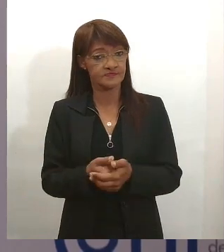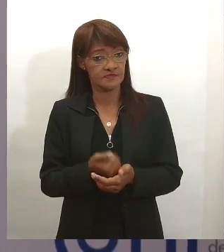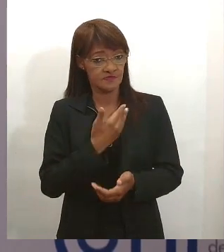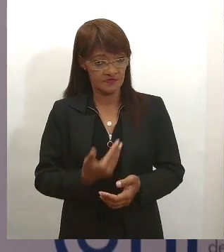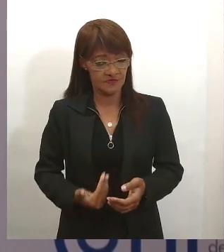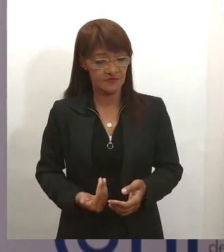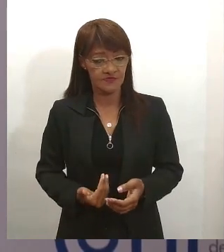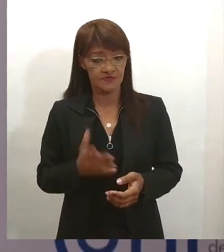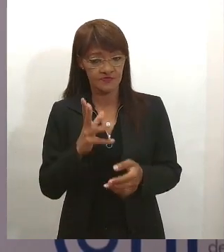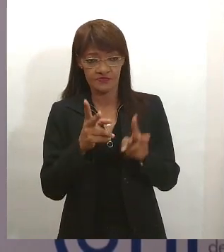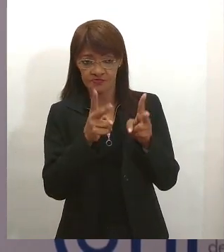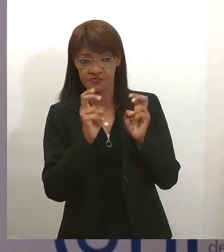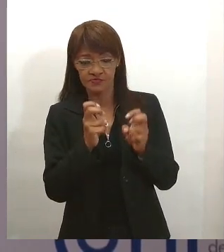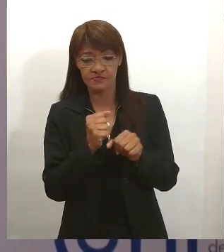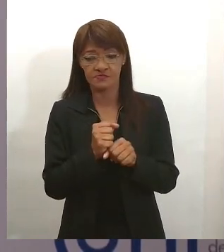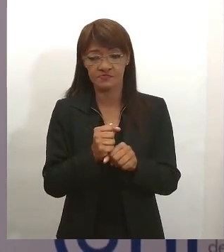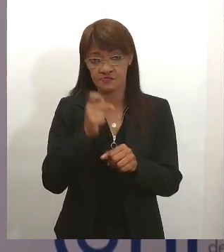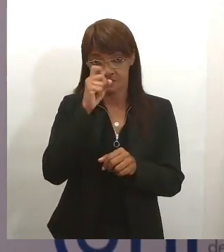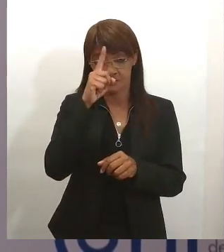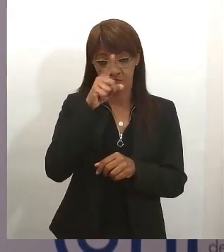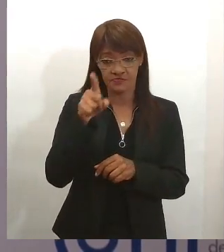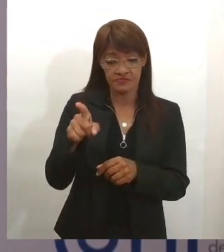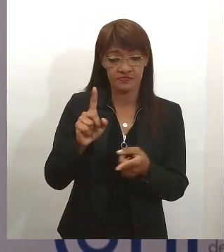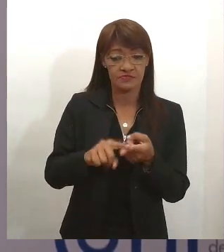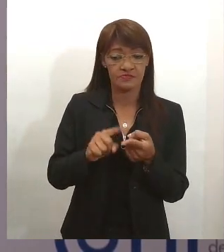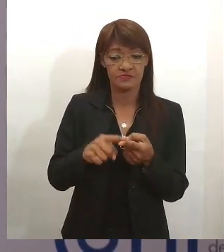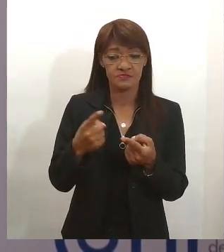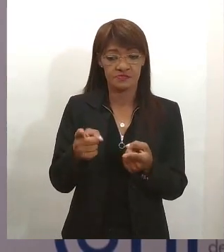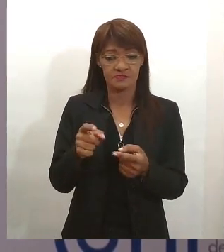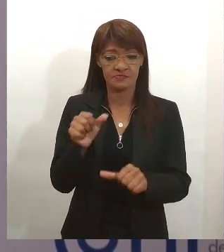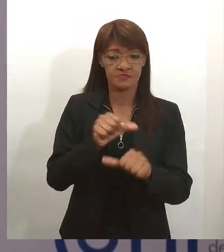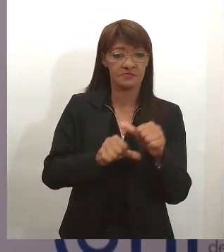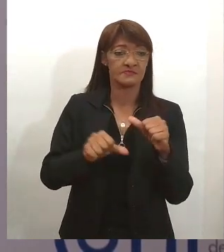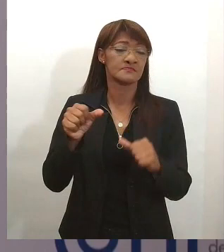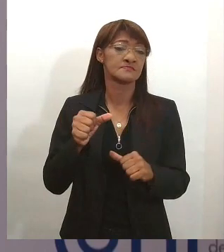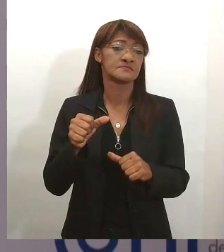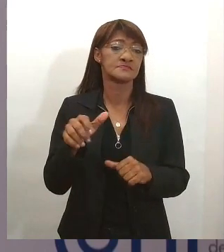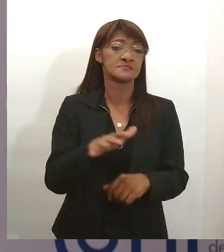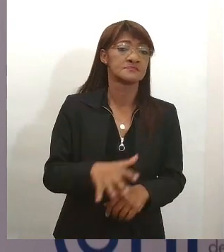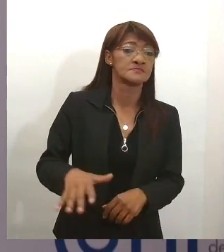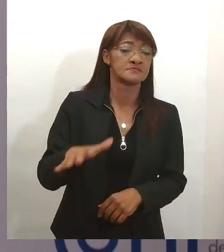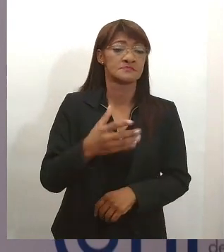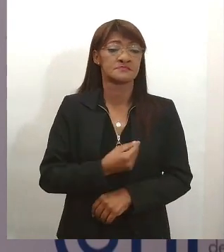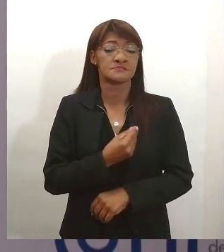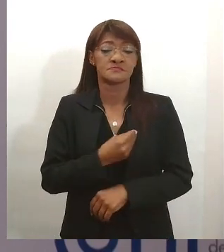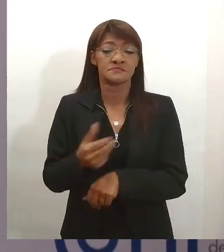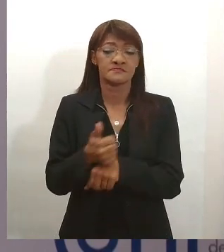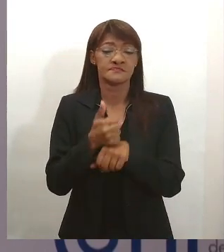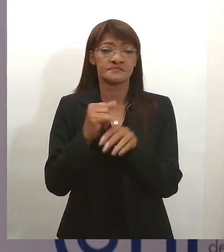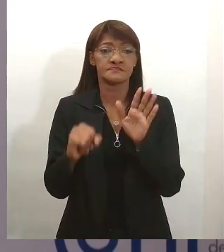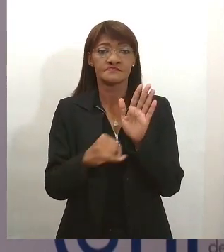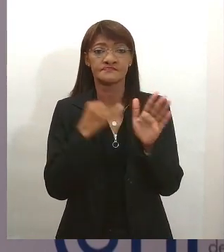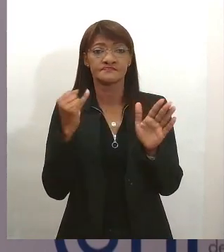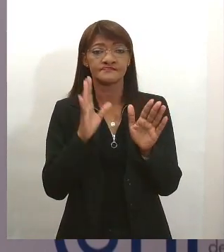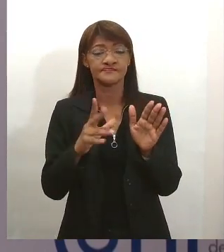saúde, está mudando a realidade daquela região. Vários profissionais serão contratados, várias pessoas, né, irão trabalhar ali. Vai gerar